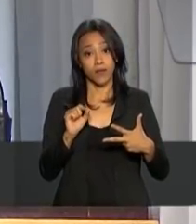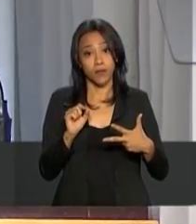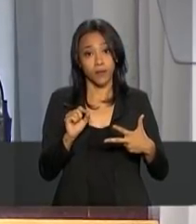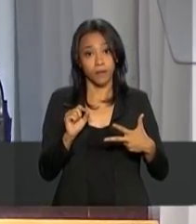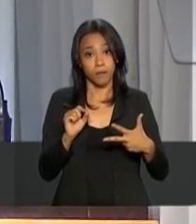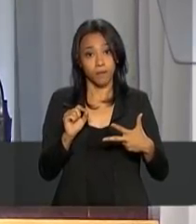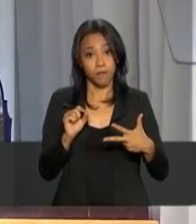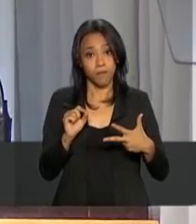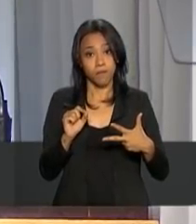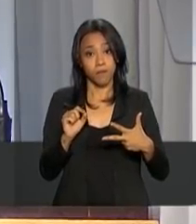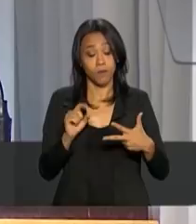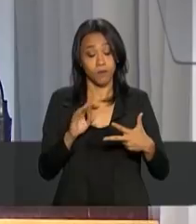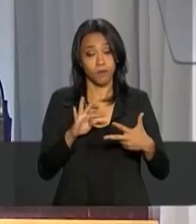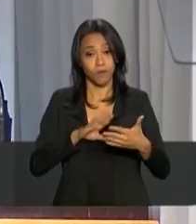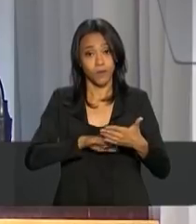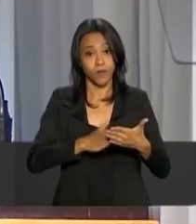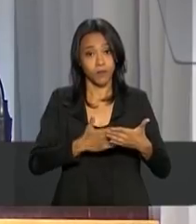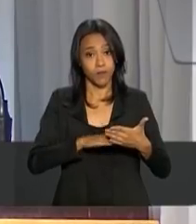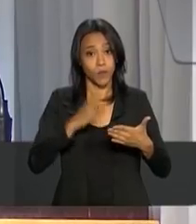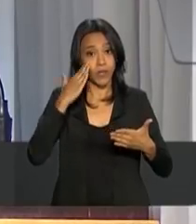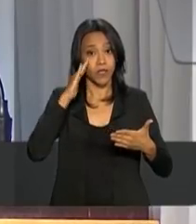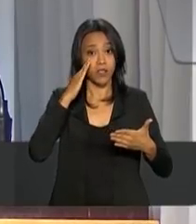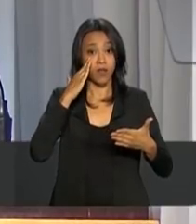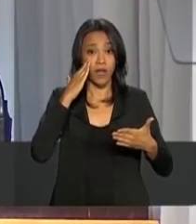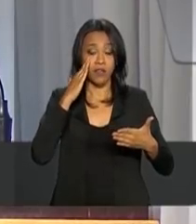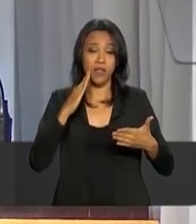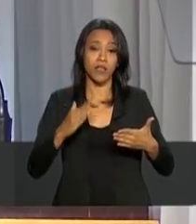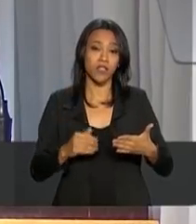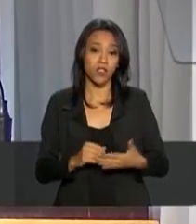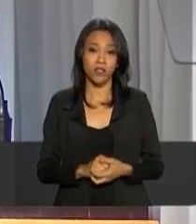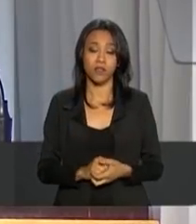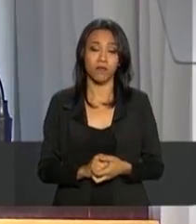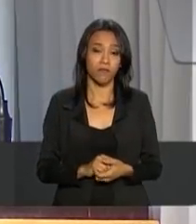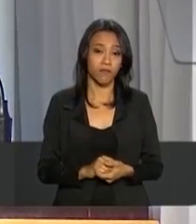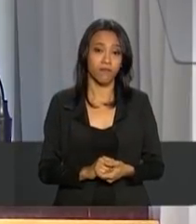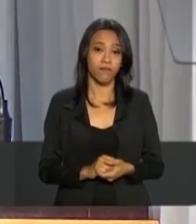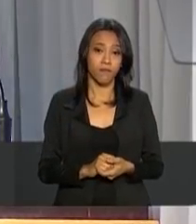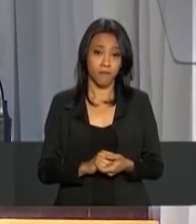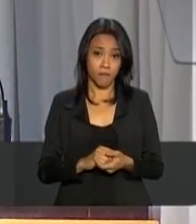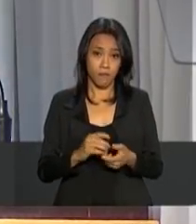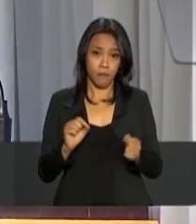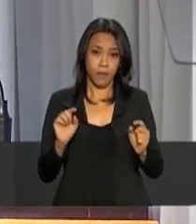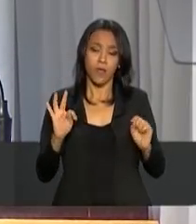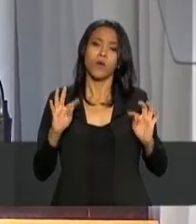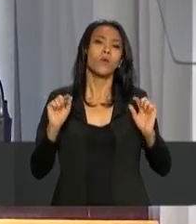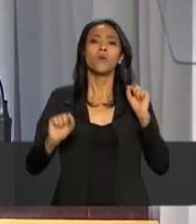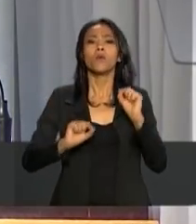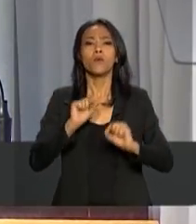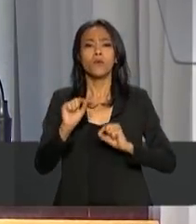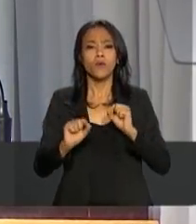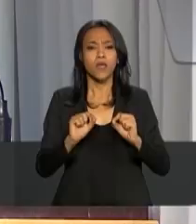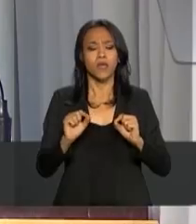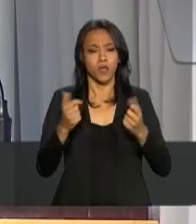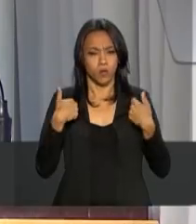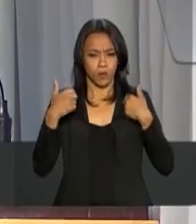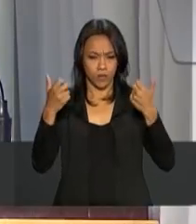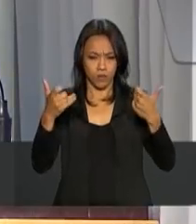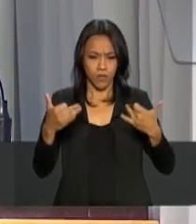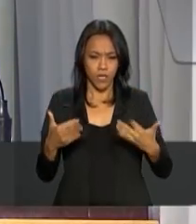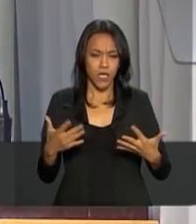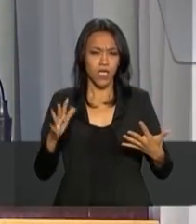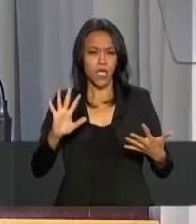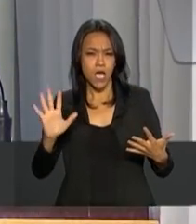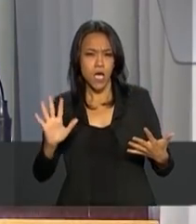interpretação de todo o sistema constitucional, não é? Então, o que nós precisamos, e muitas vezes eu fico vendo gente dizendo,